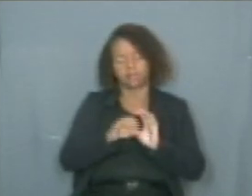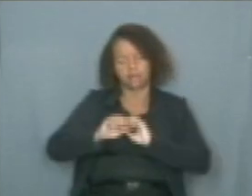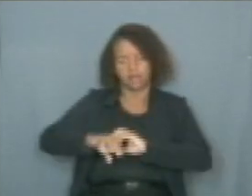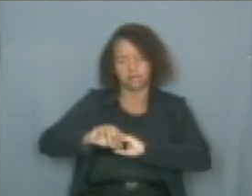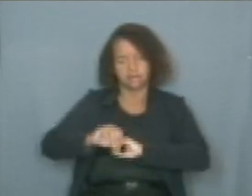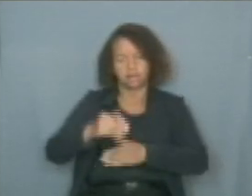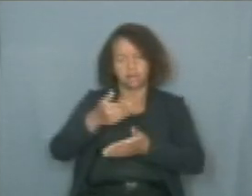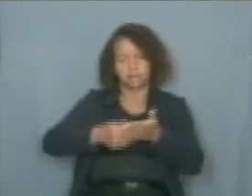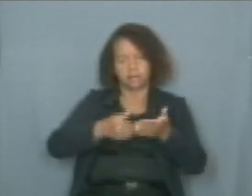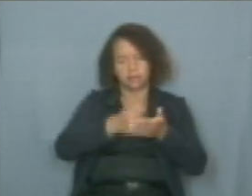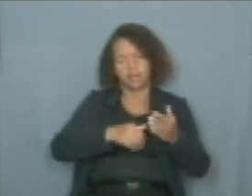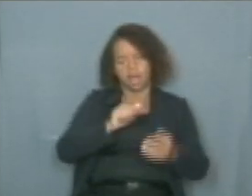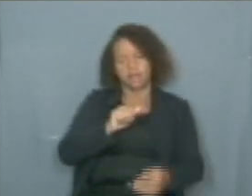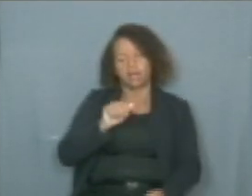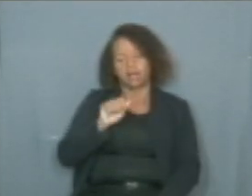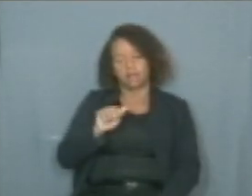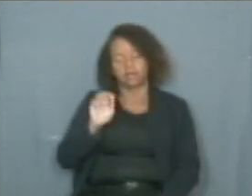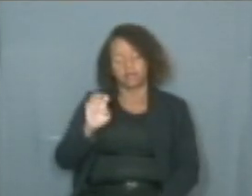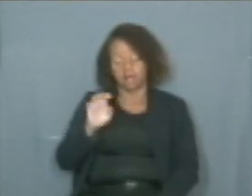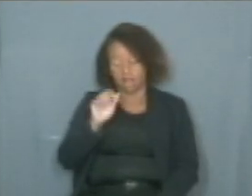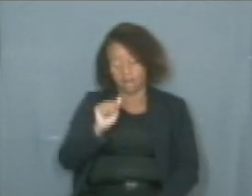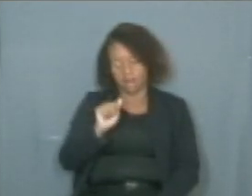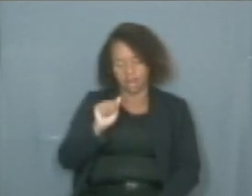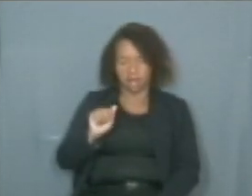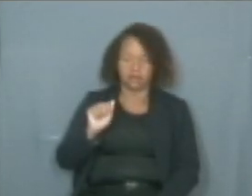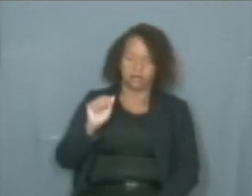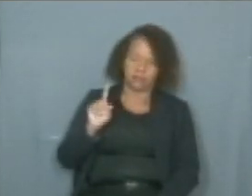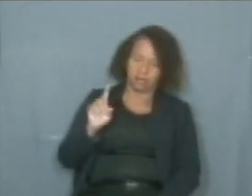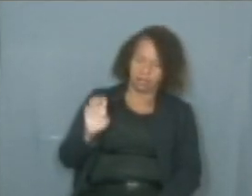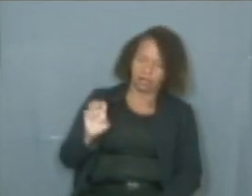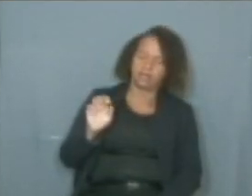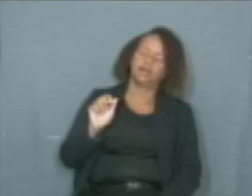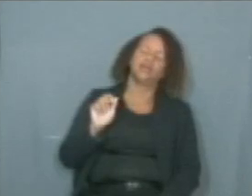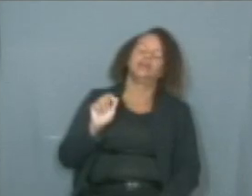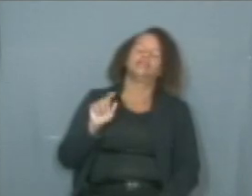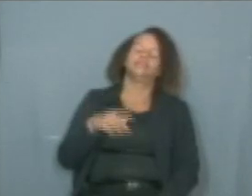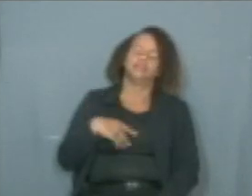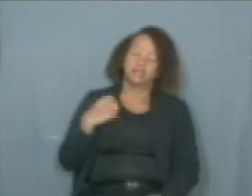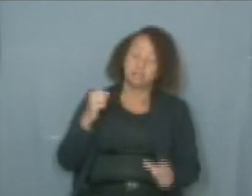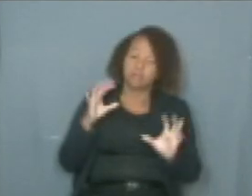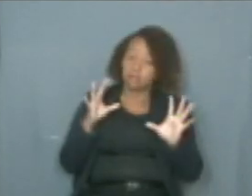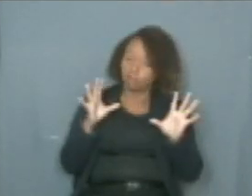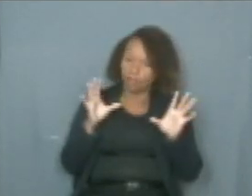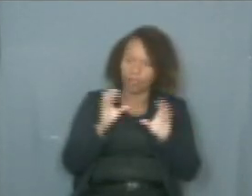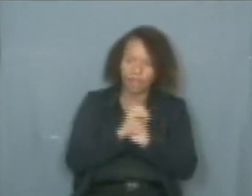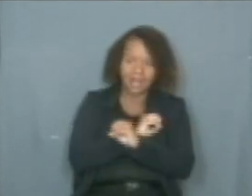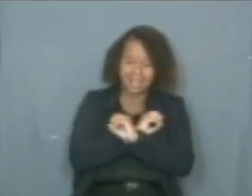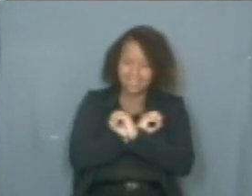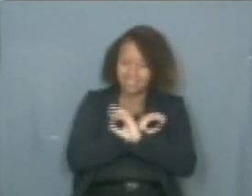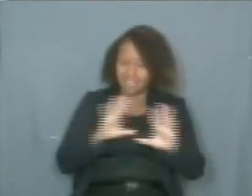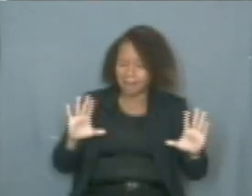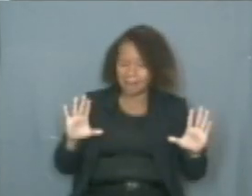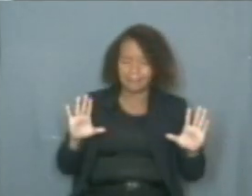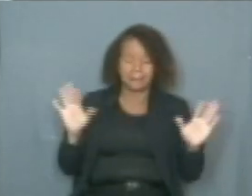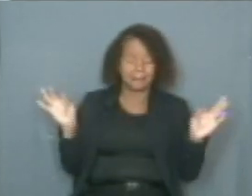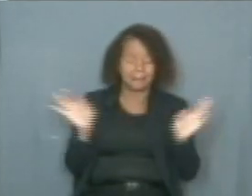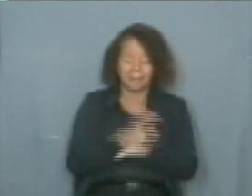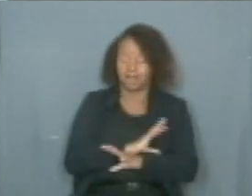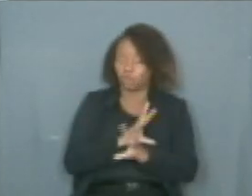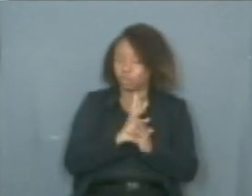a contratação de AADES para acompanhar as crianças atípicas. Precisamos zerar a fila para a obtenção do